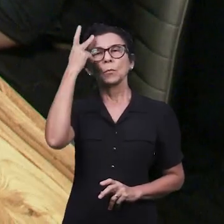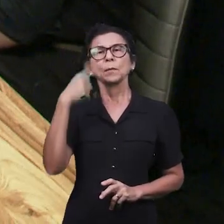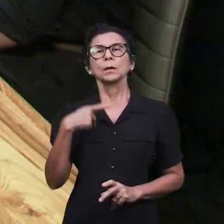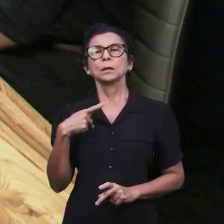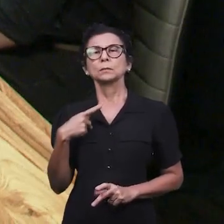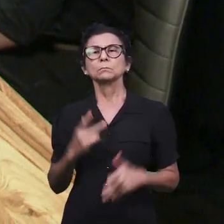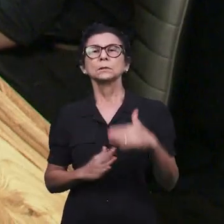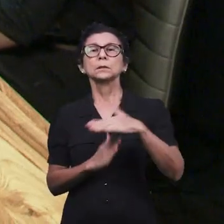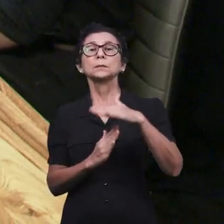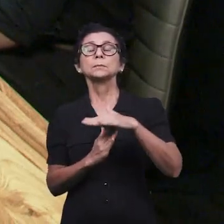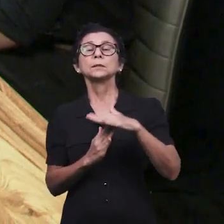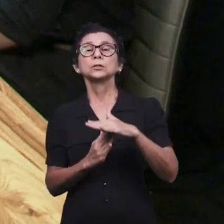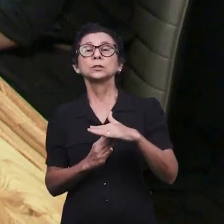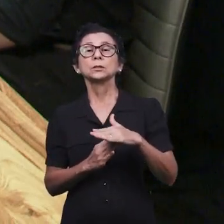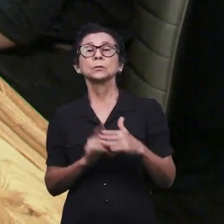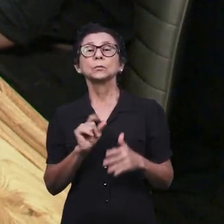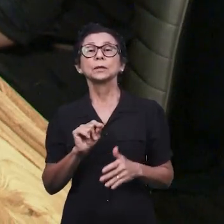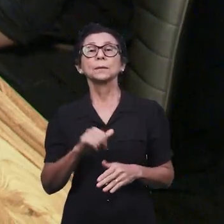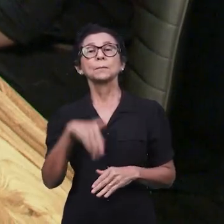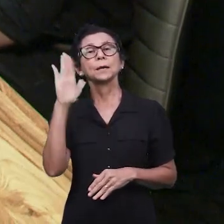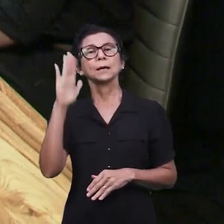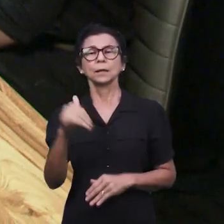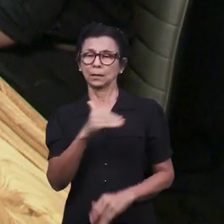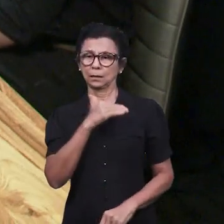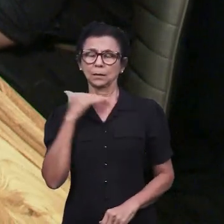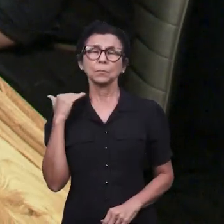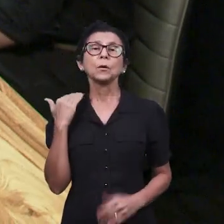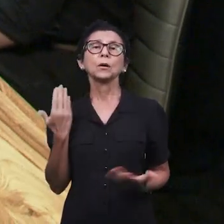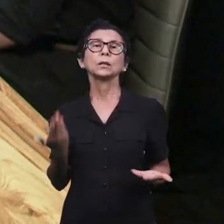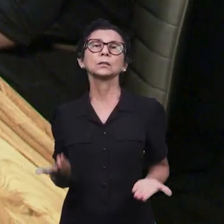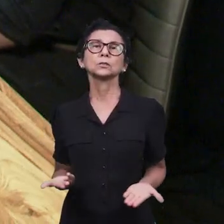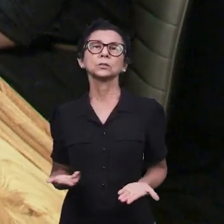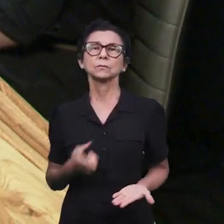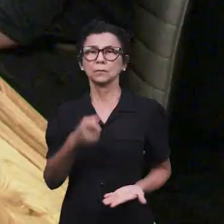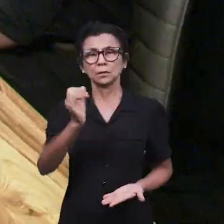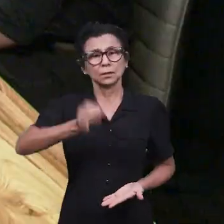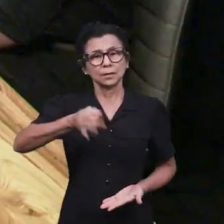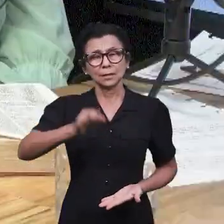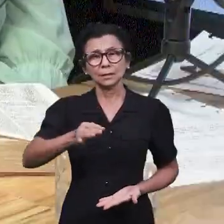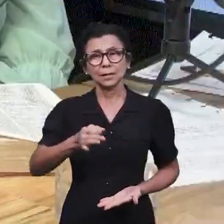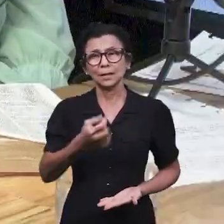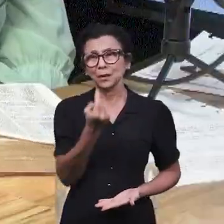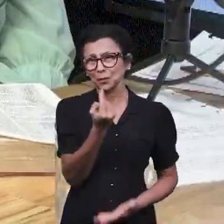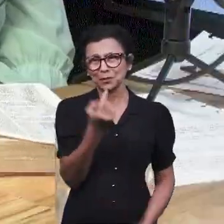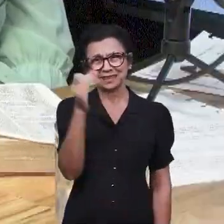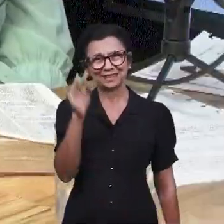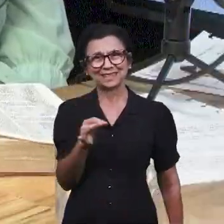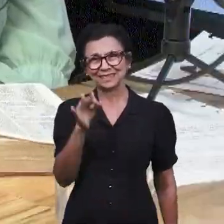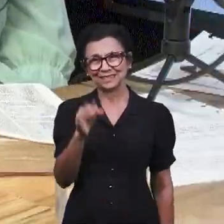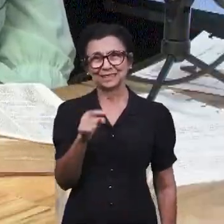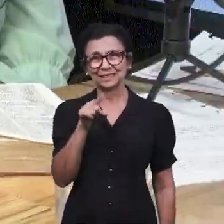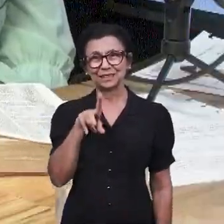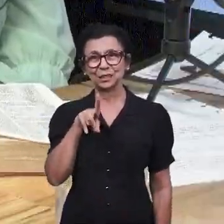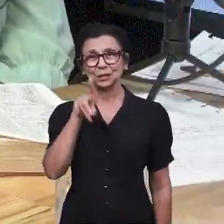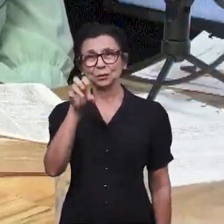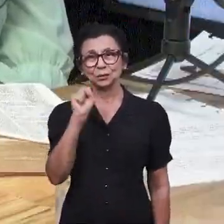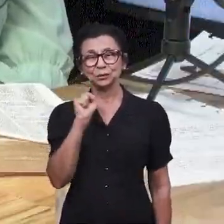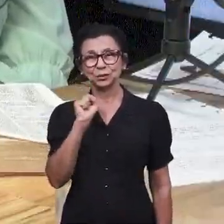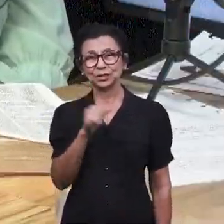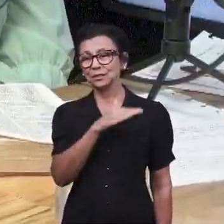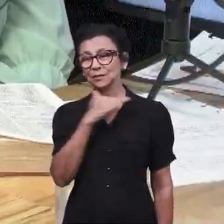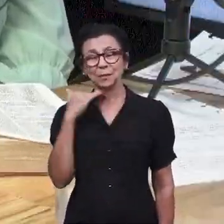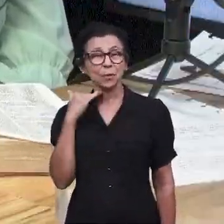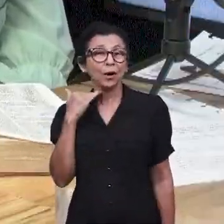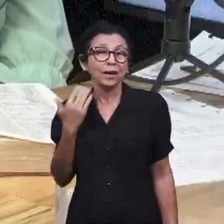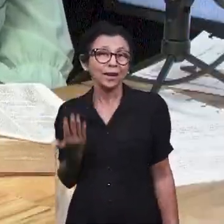a morte. A morte é o que dizem, né? É a certeza que tem aqui na Terra que você vai morrer um dia. Mas para Deus, isso não é um